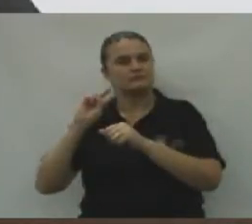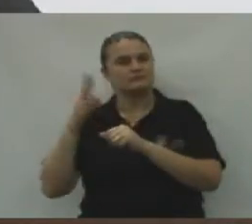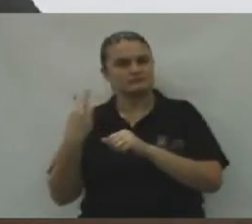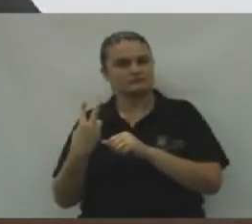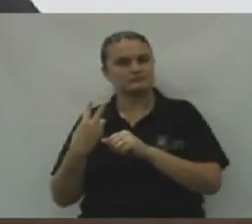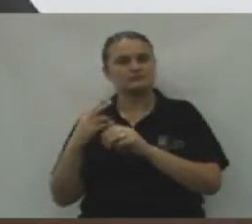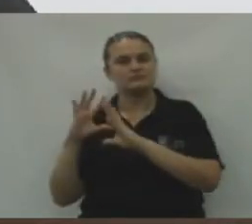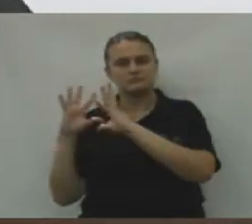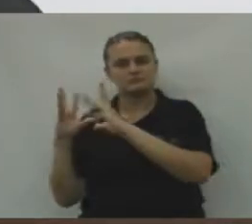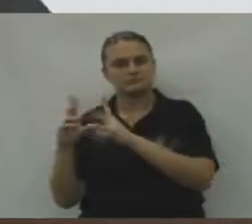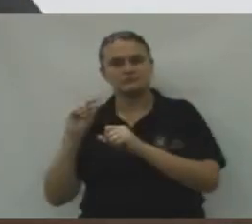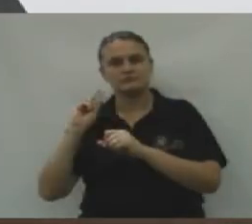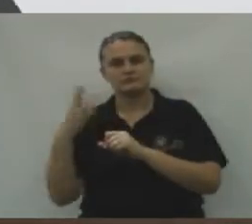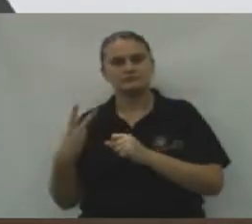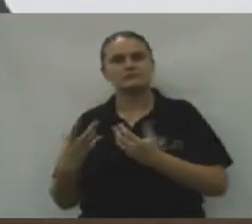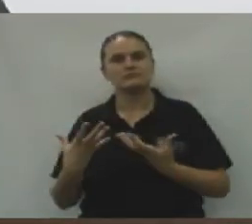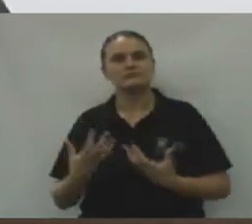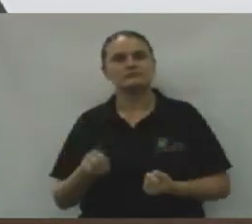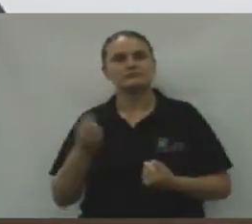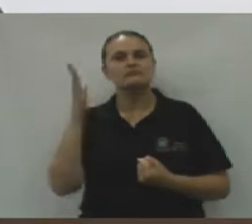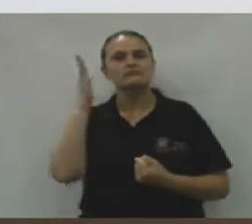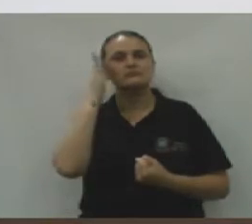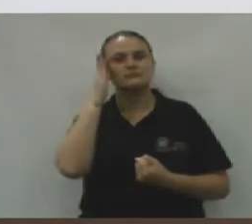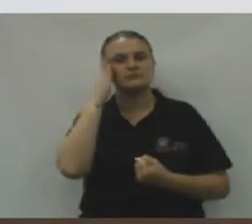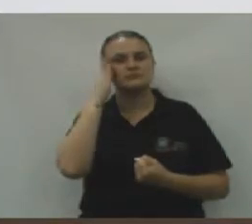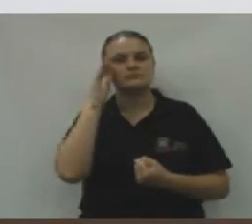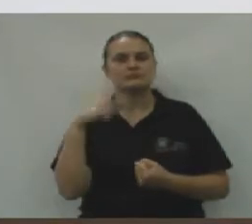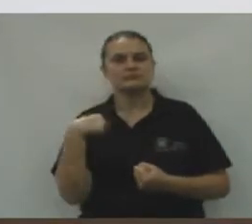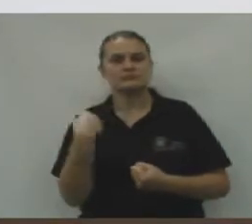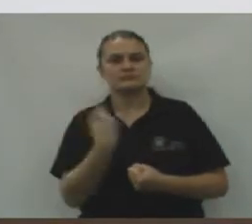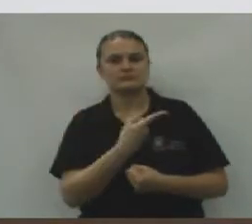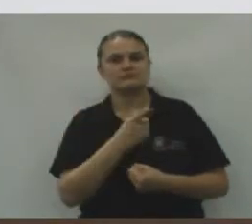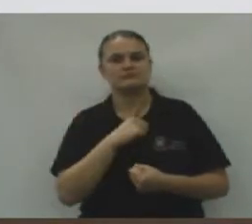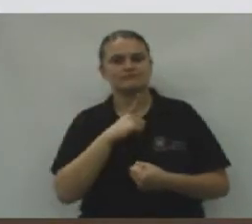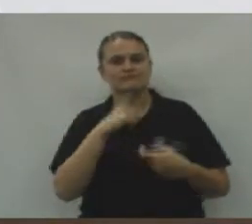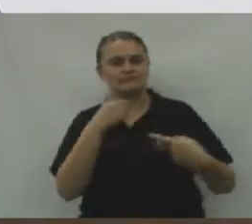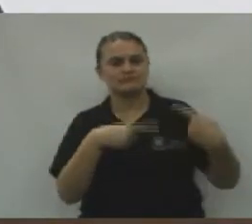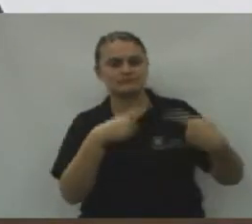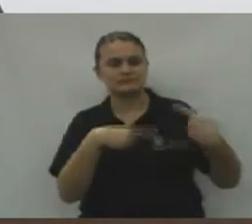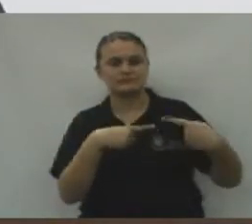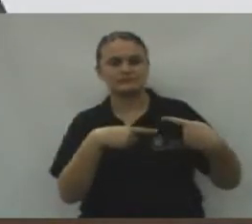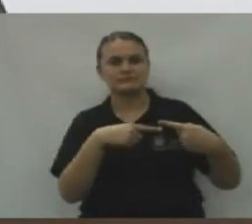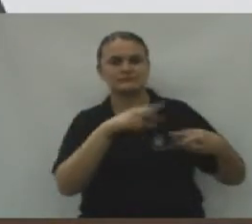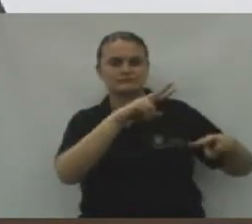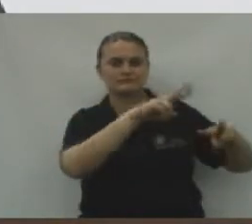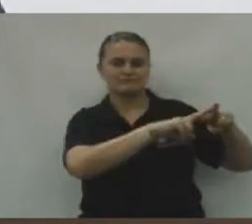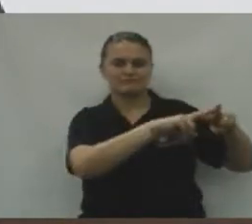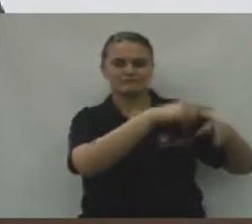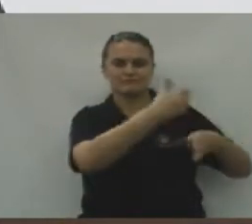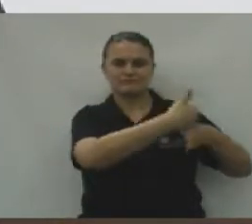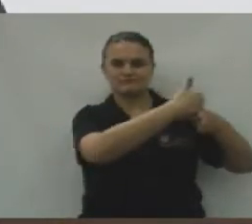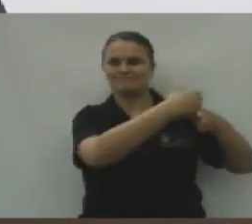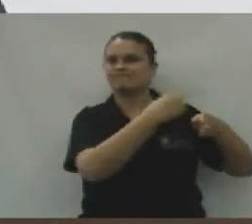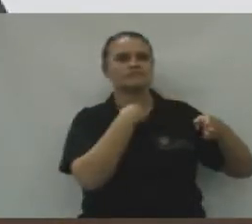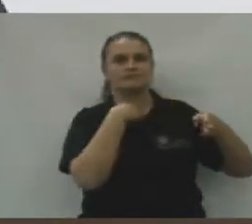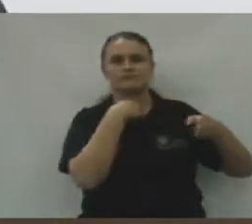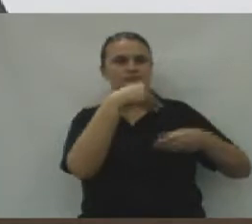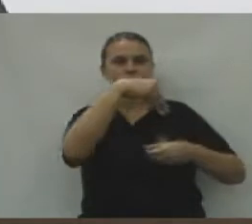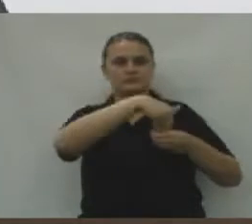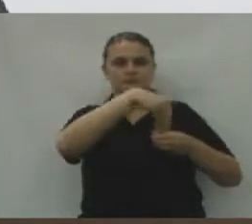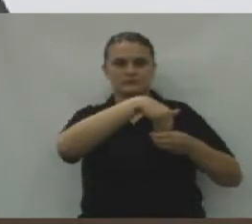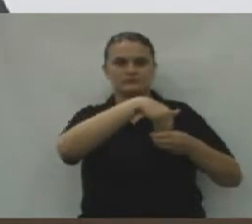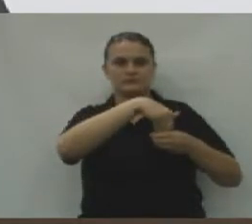por unanimidade, e sabendo que nós tivemos aí a questão do presídio, né, que não pôde ser